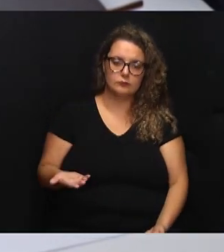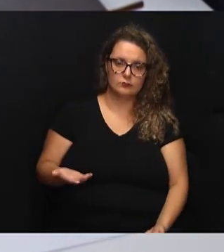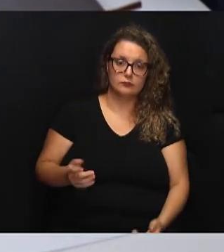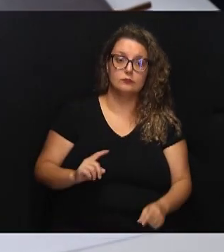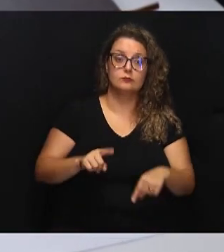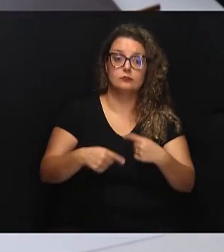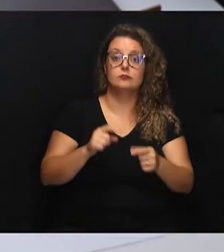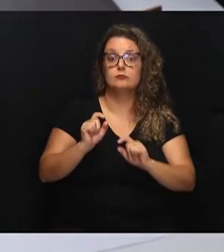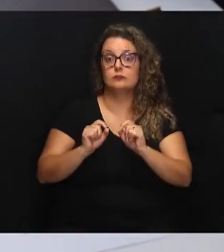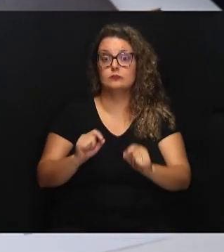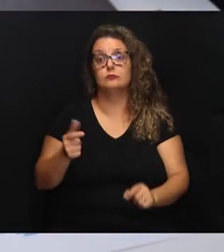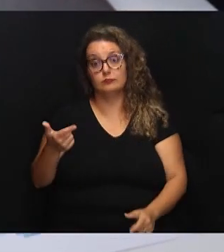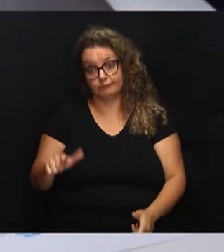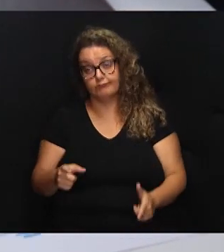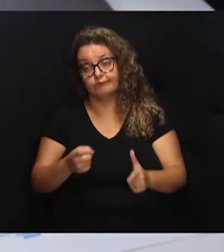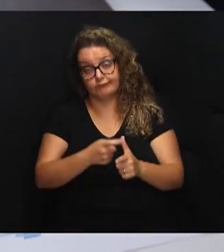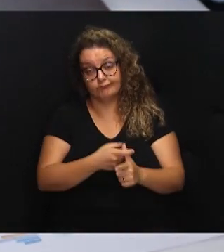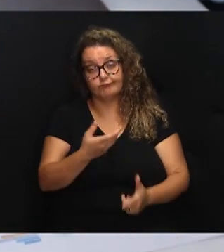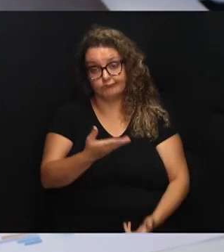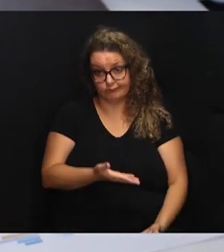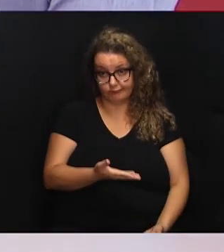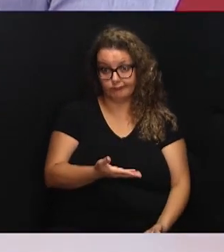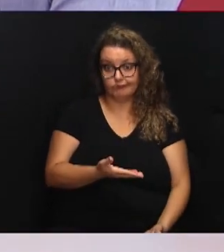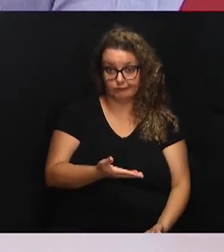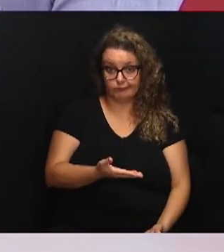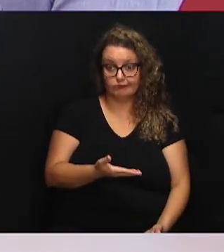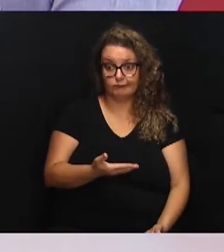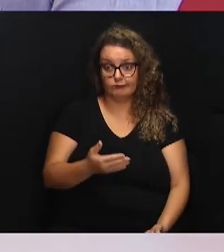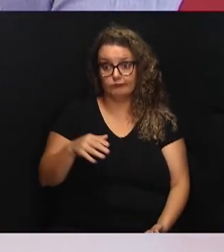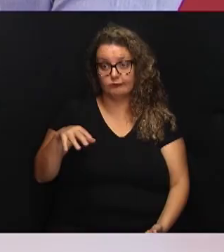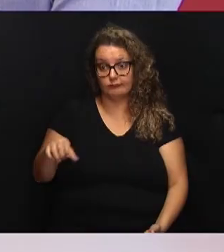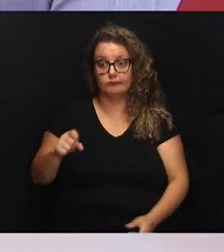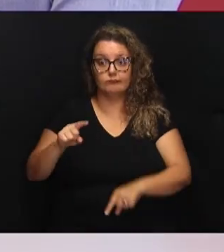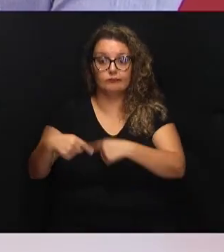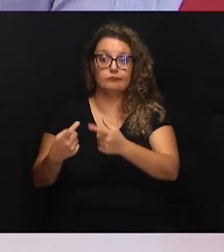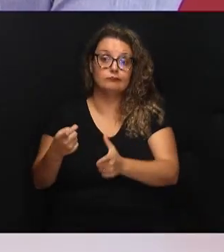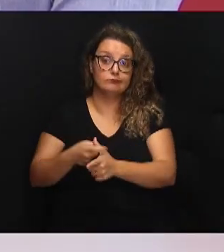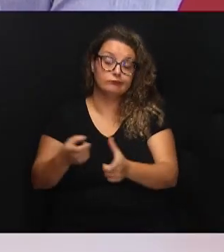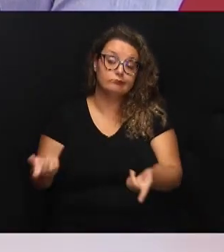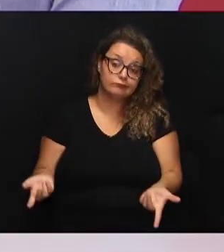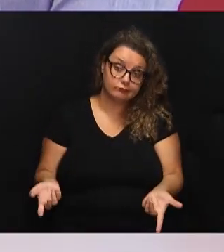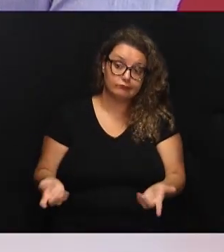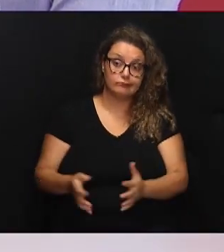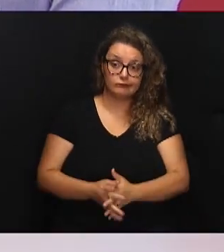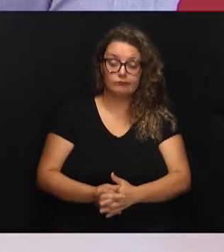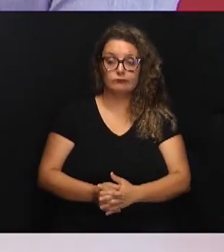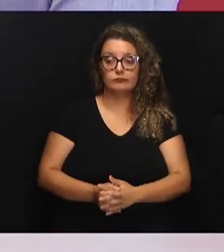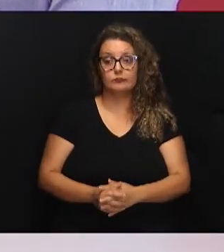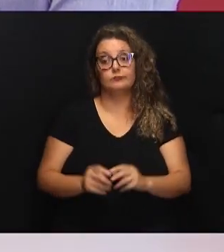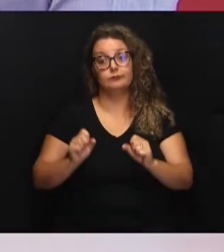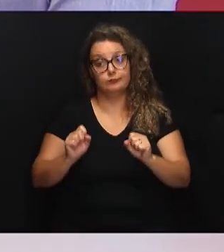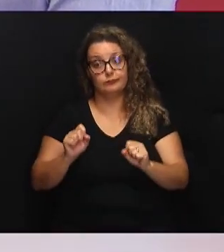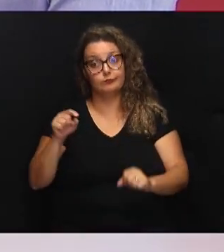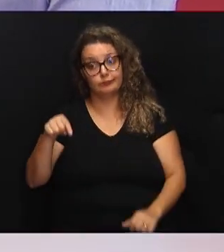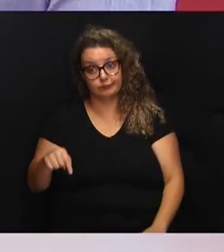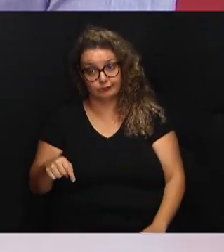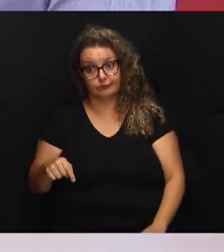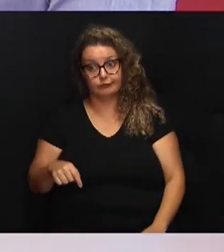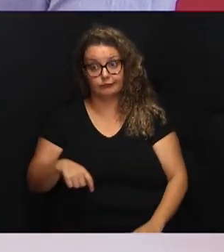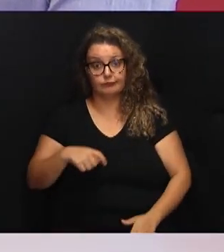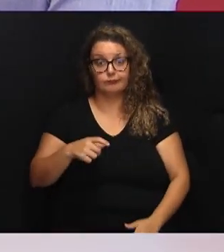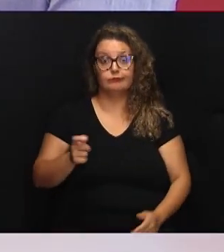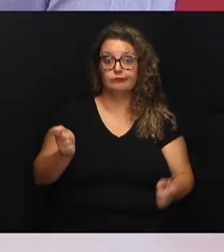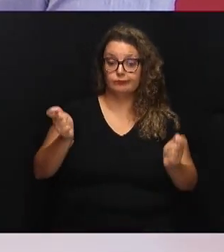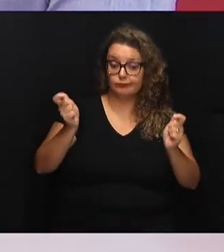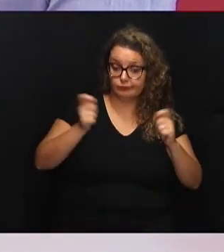outra ele continua endividado lá na outra e pega uma outra dívida, né? E isso pode gerar, esse é um potencial de risco